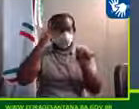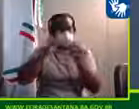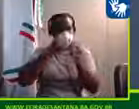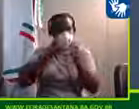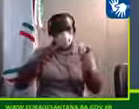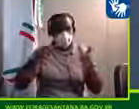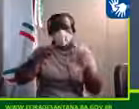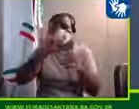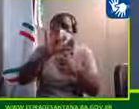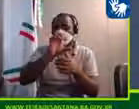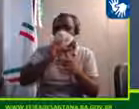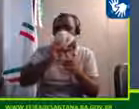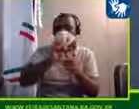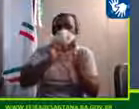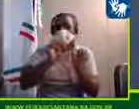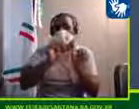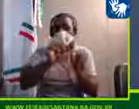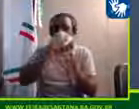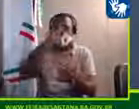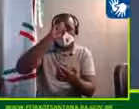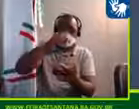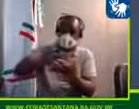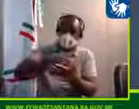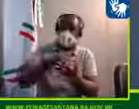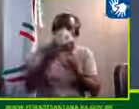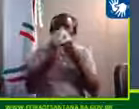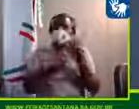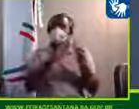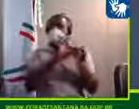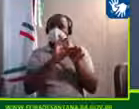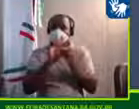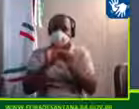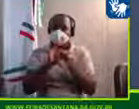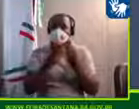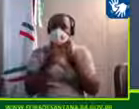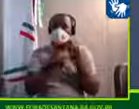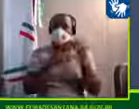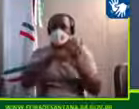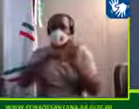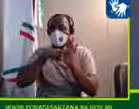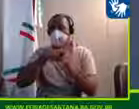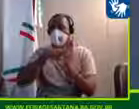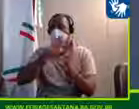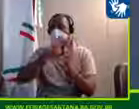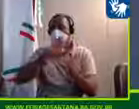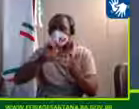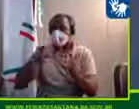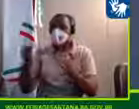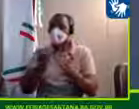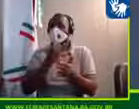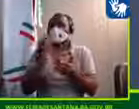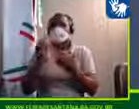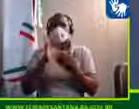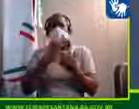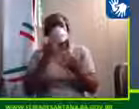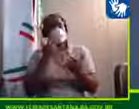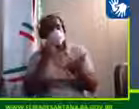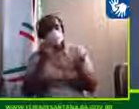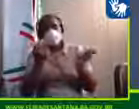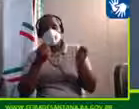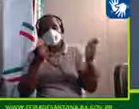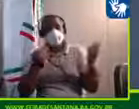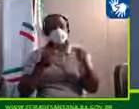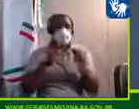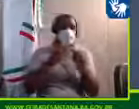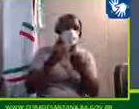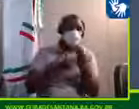também, as consequências de uma decisão que nós tomamos, é preciso que a gente avalie cada passo que a gente dá. Se for necessário, sim, até por um